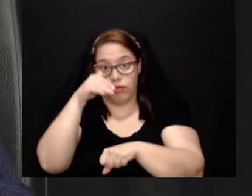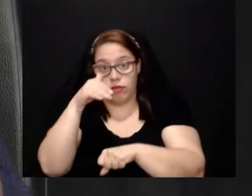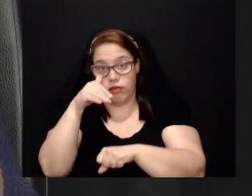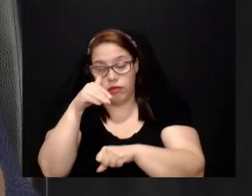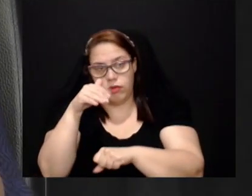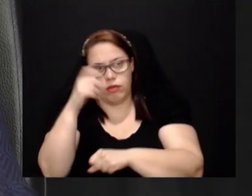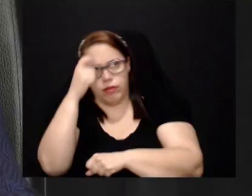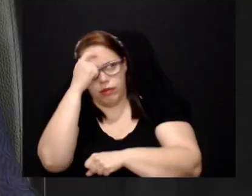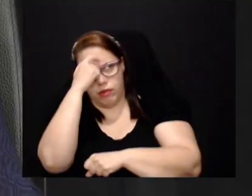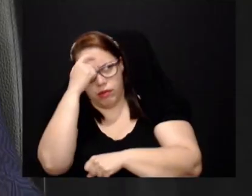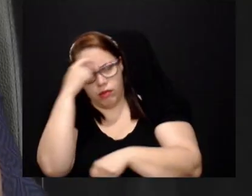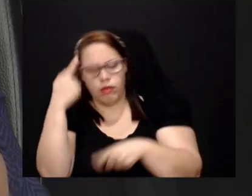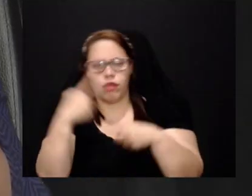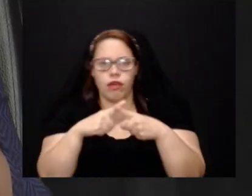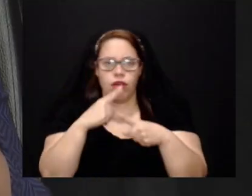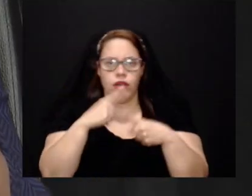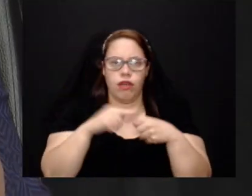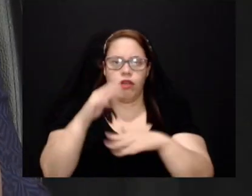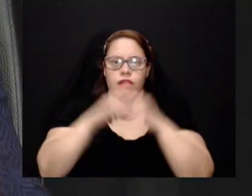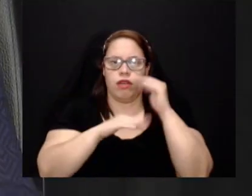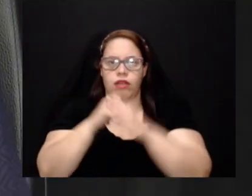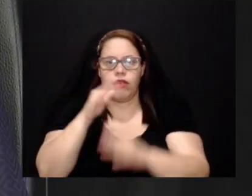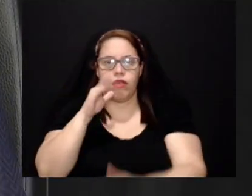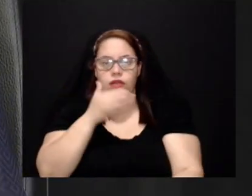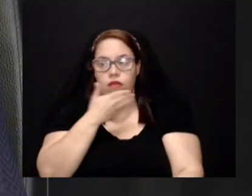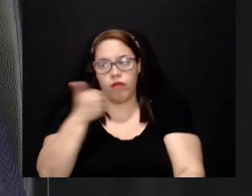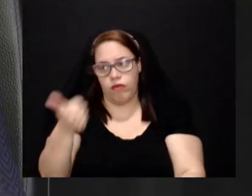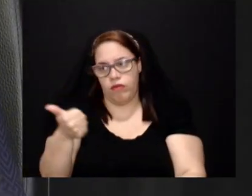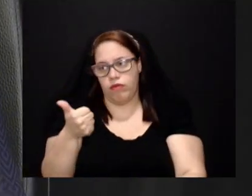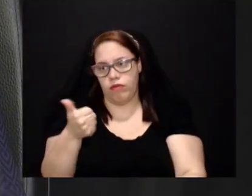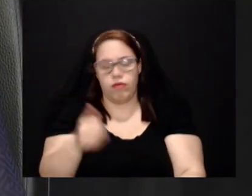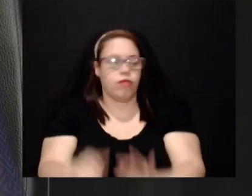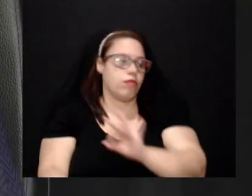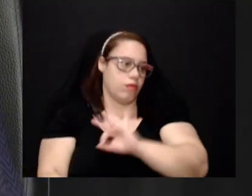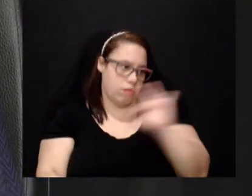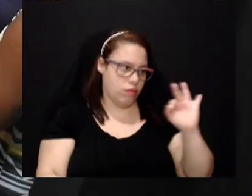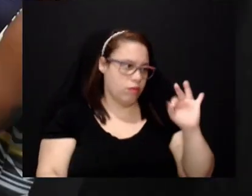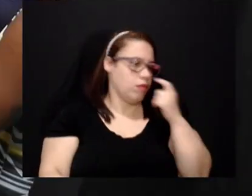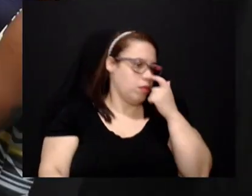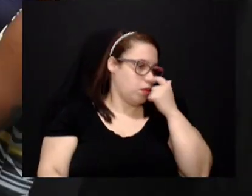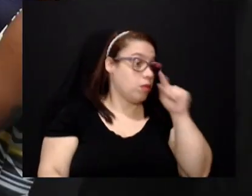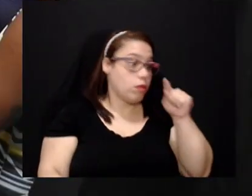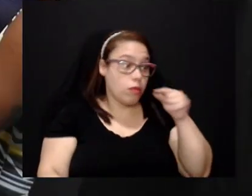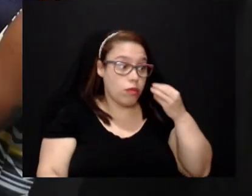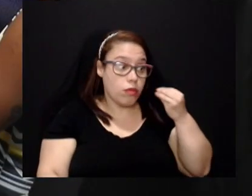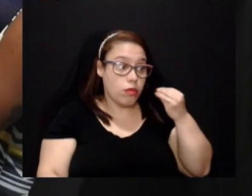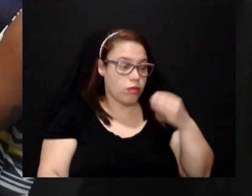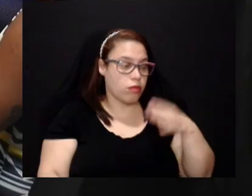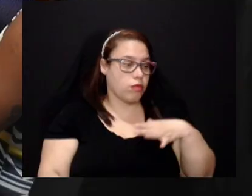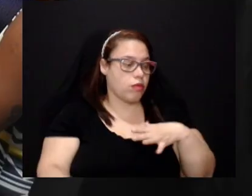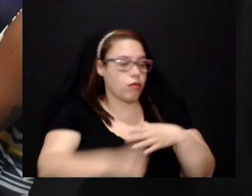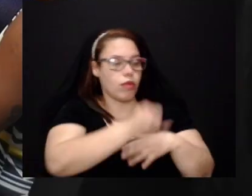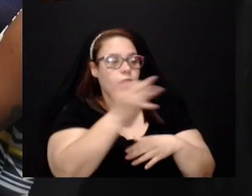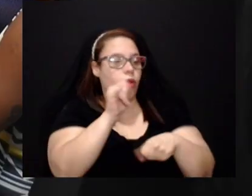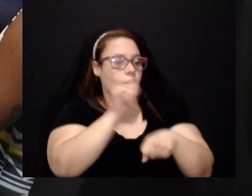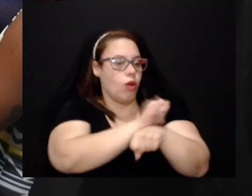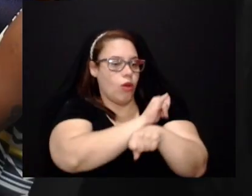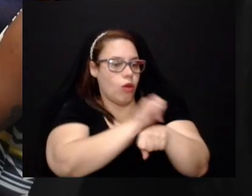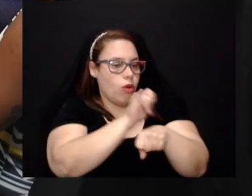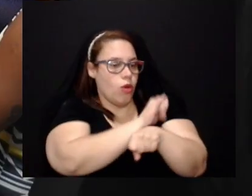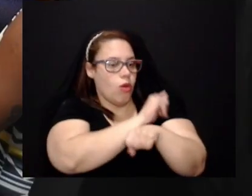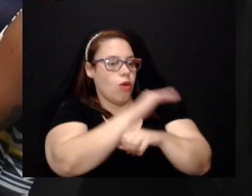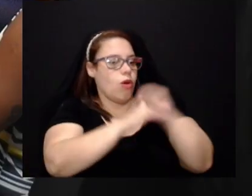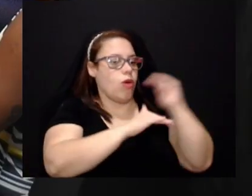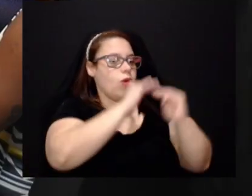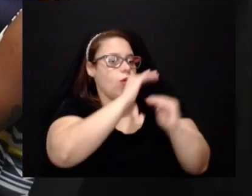para prestar um serviço público melhor, né? Sim. E como que você... quais são as estratégias que você desenvolveu